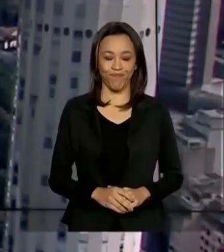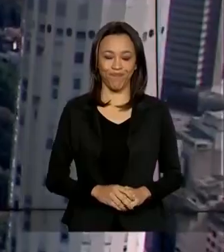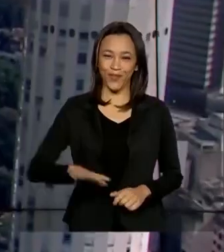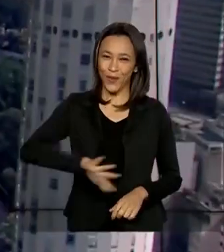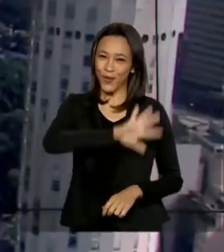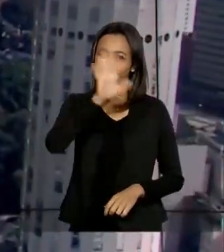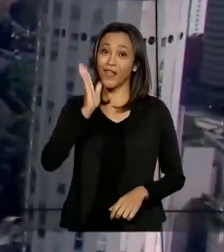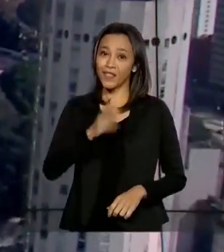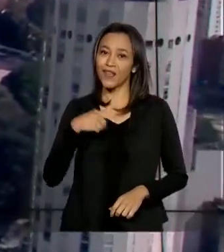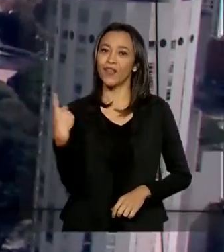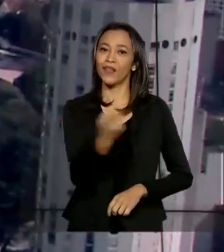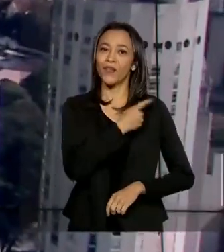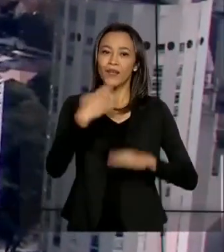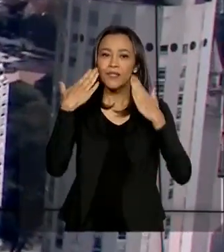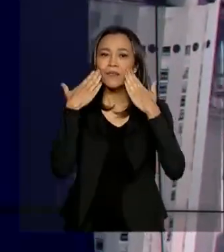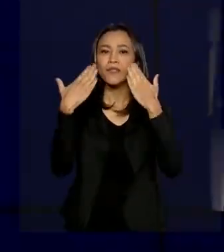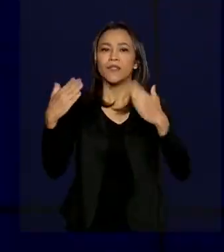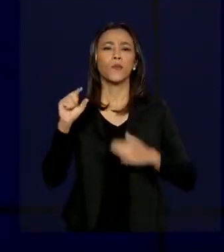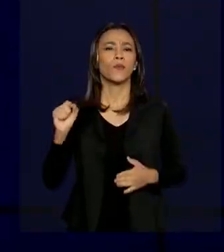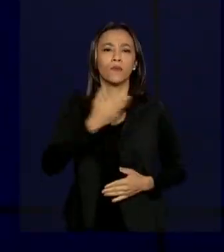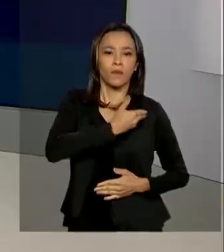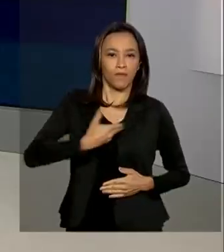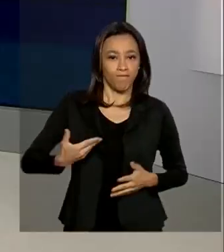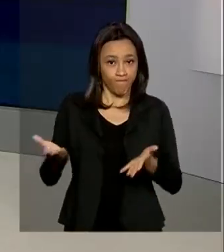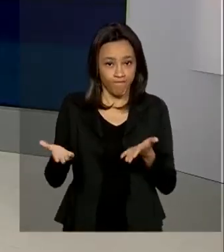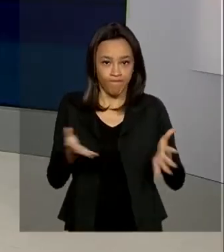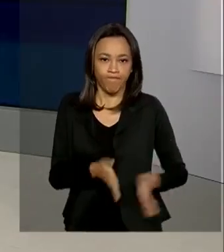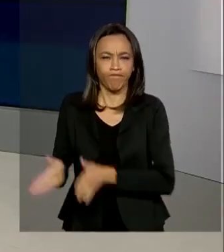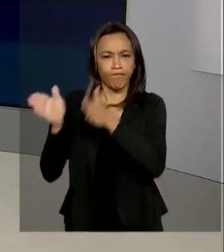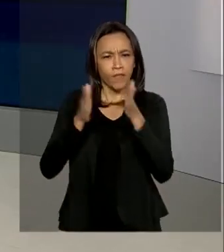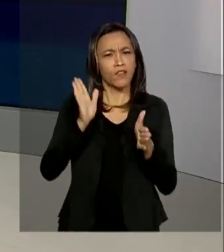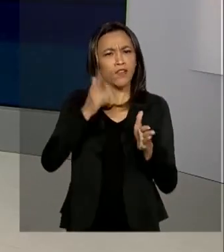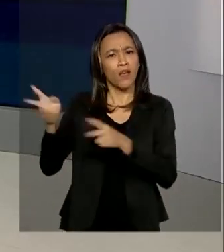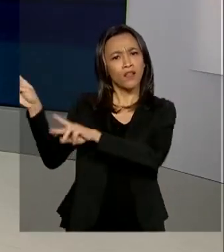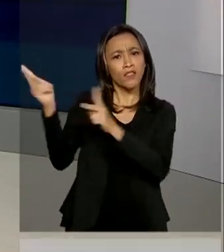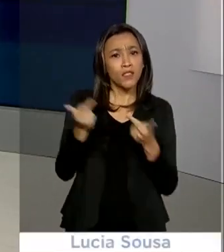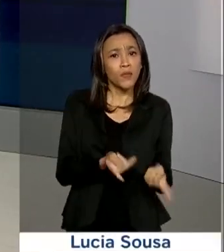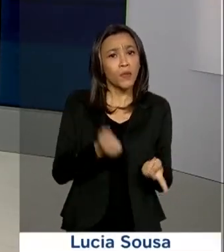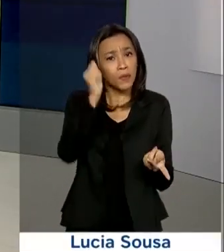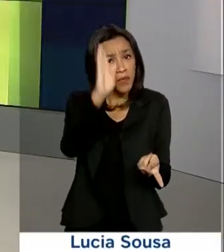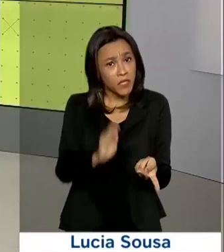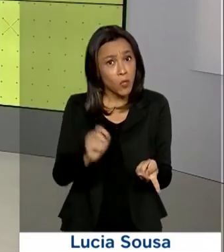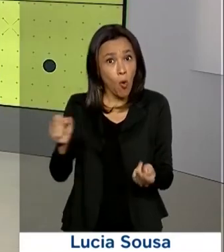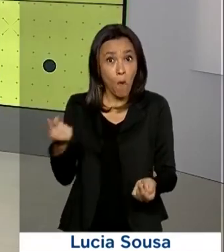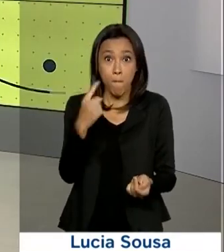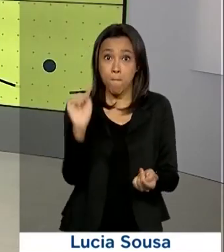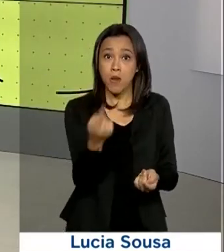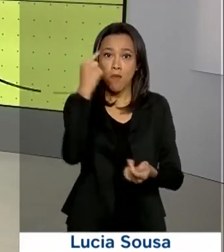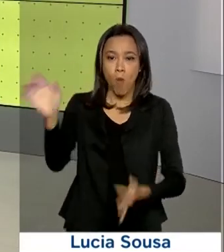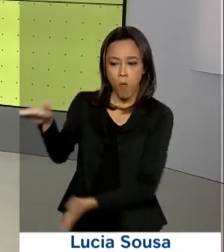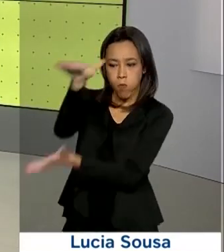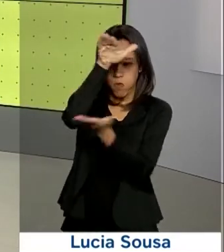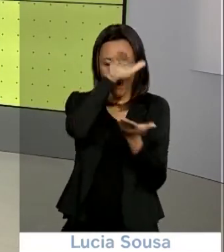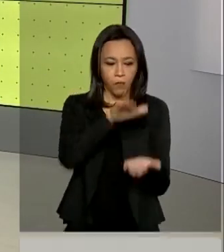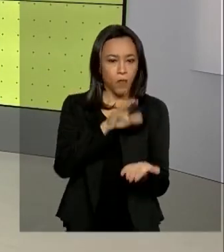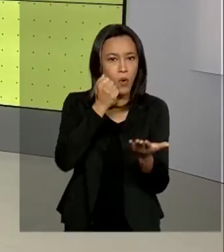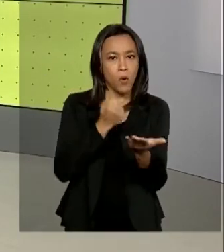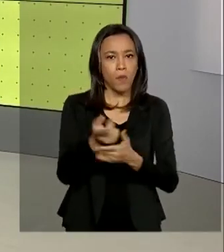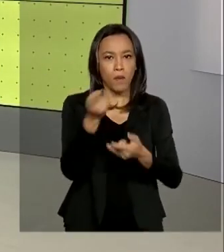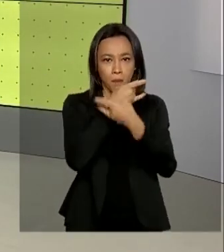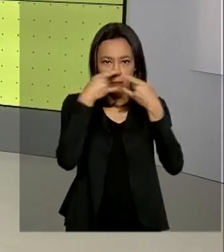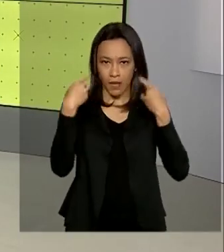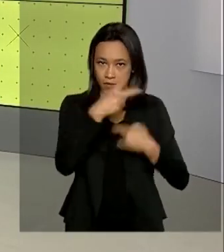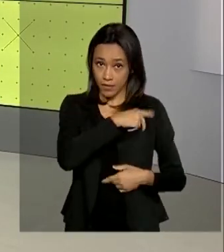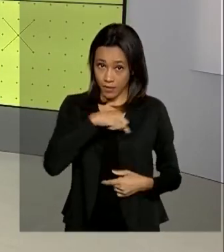Olá, já estamos no ar com o governo agora. Já está no Brasil o primeiro lote de máscaras compradas da China. O carregamento